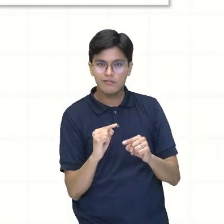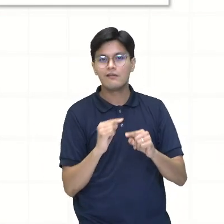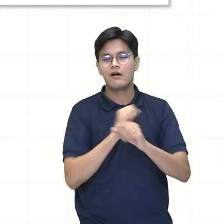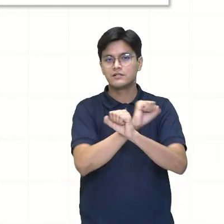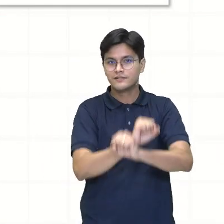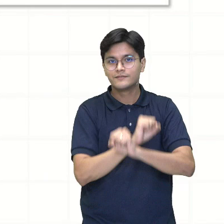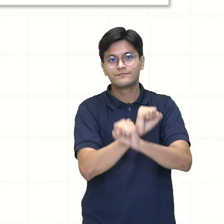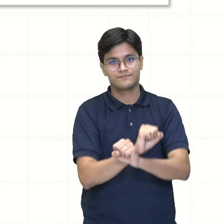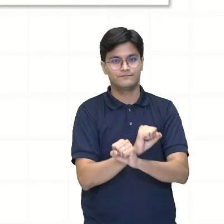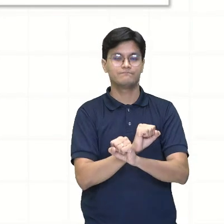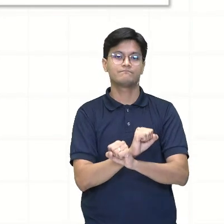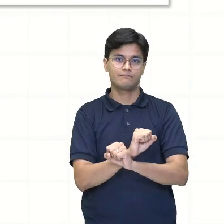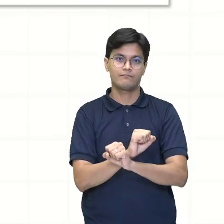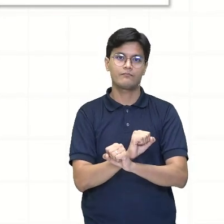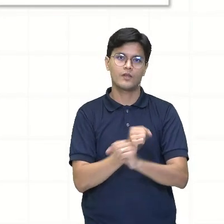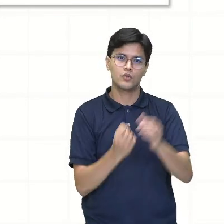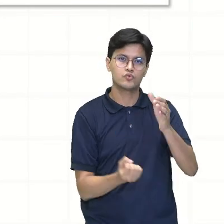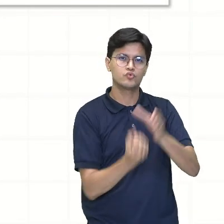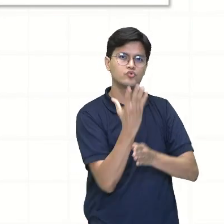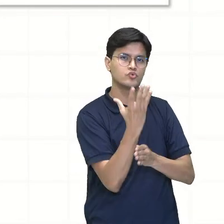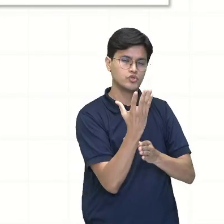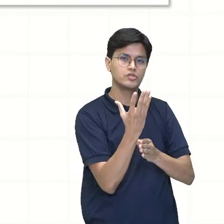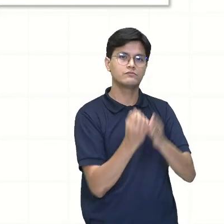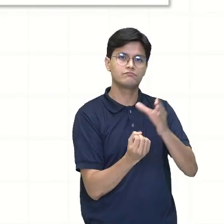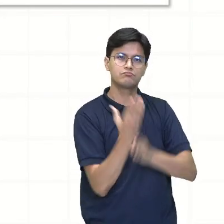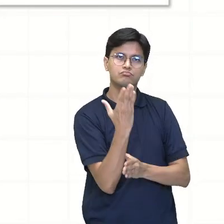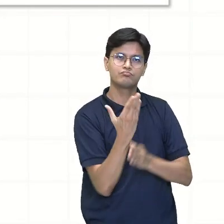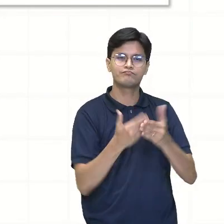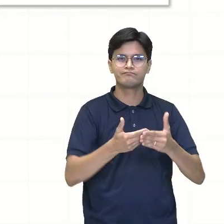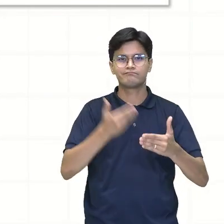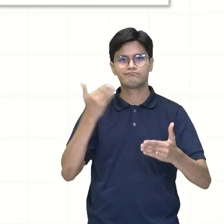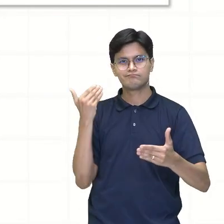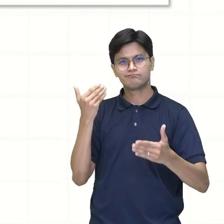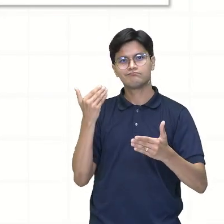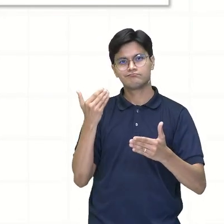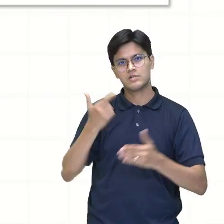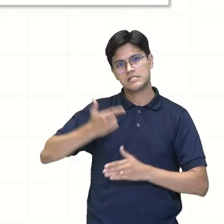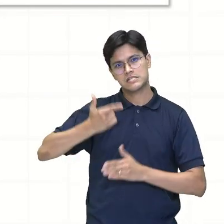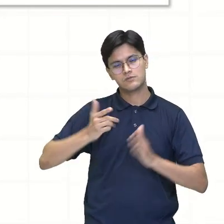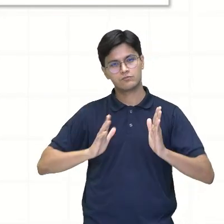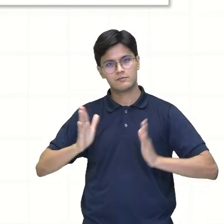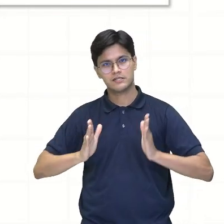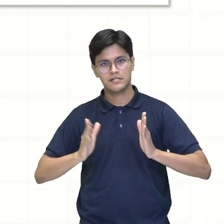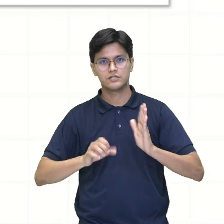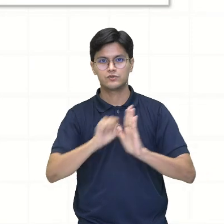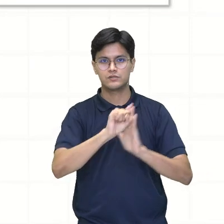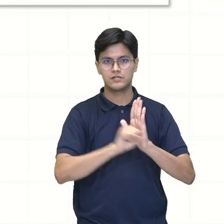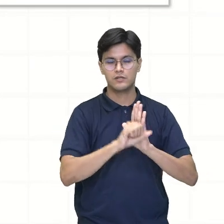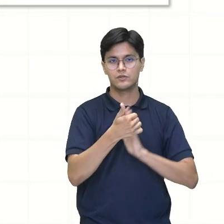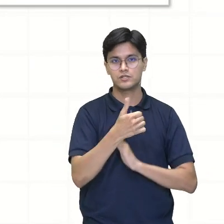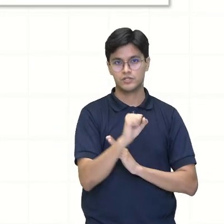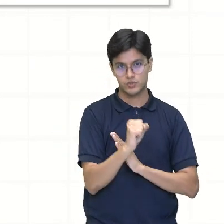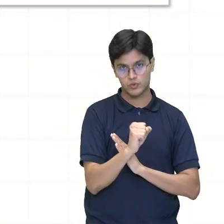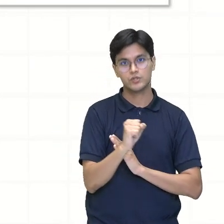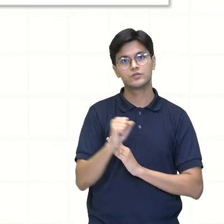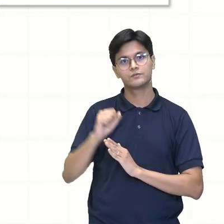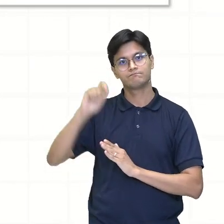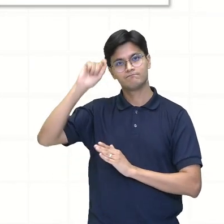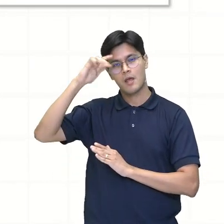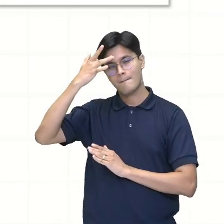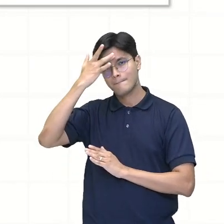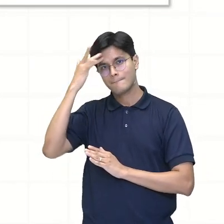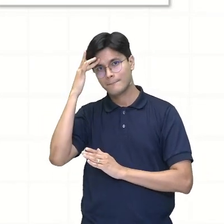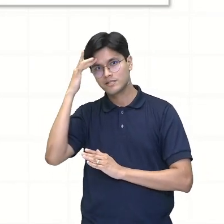sua formação data, né, a segunda metade do século XVIII. Africanos levados